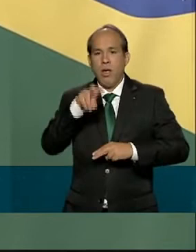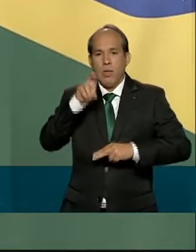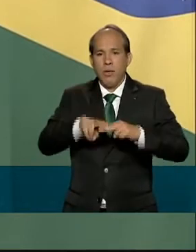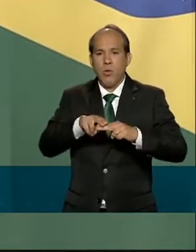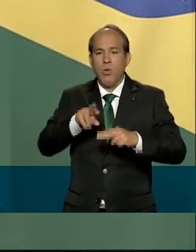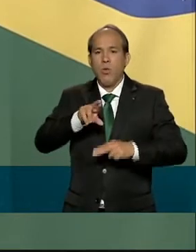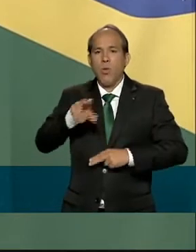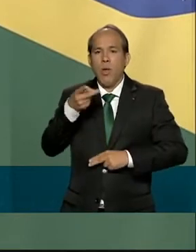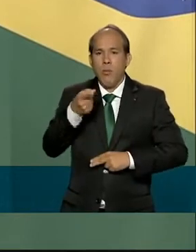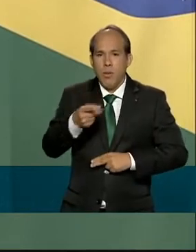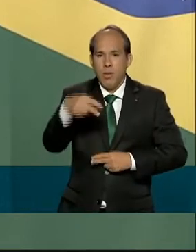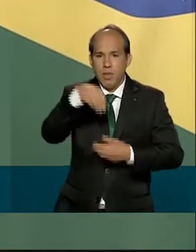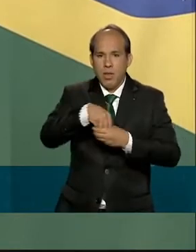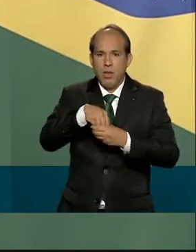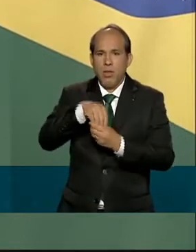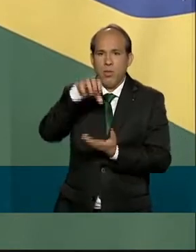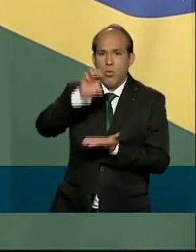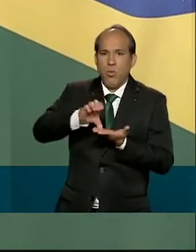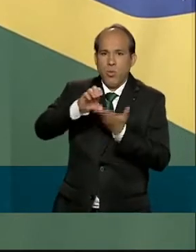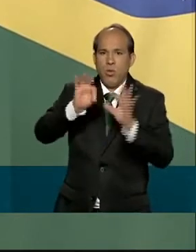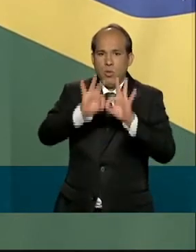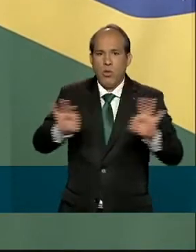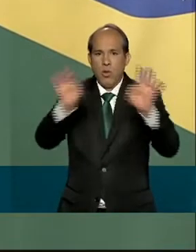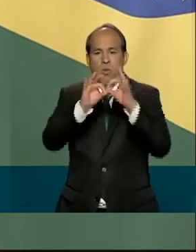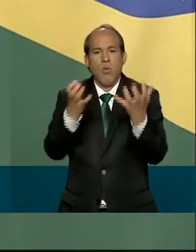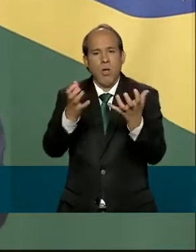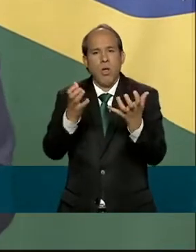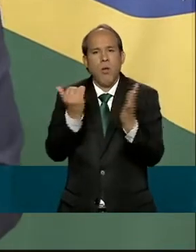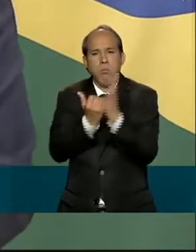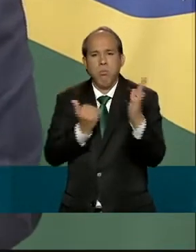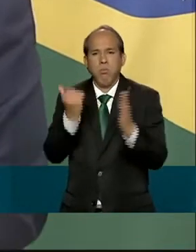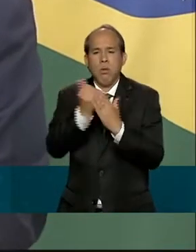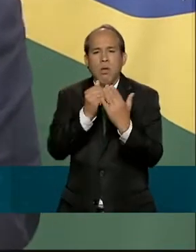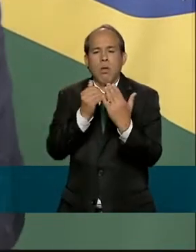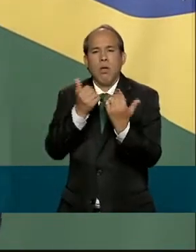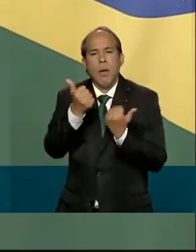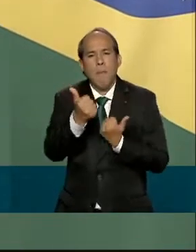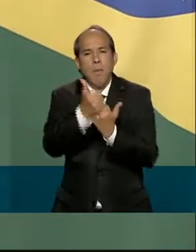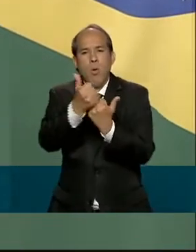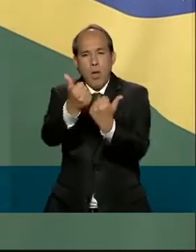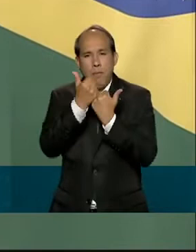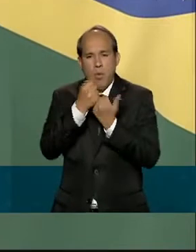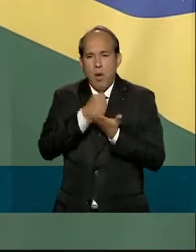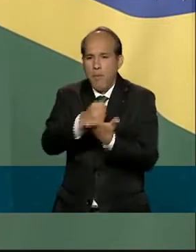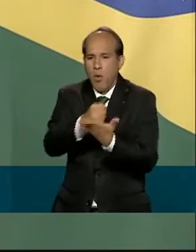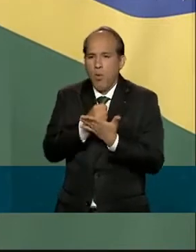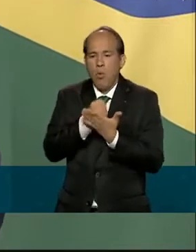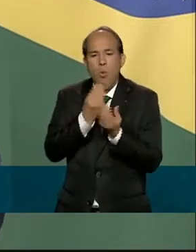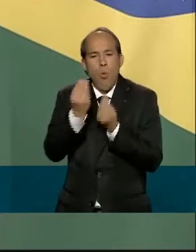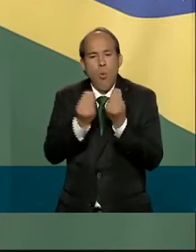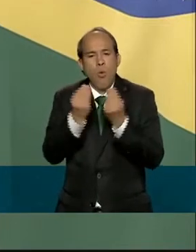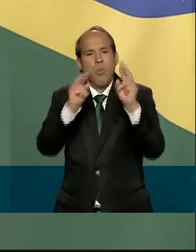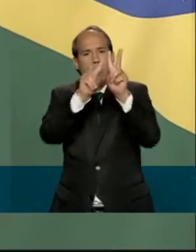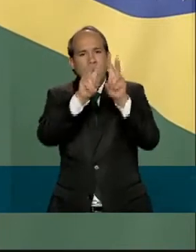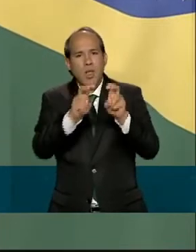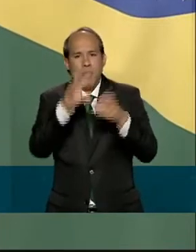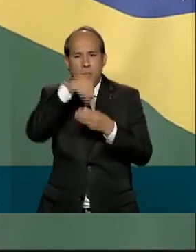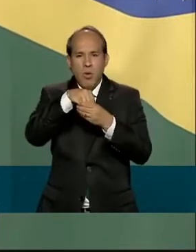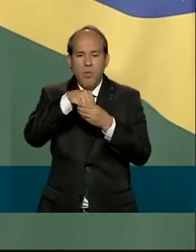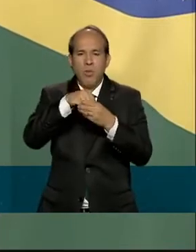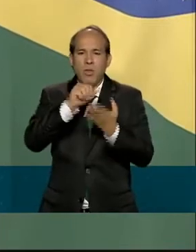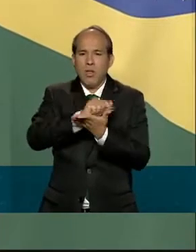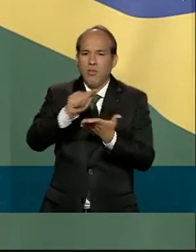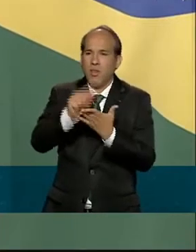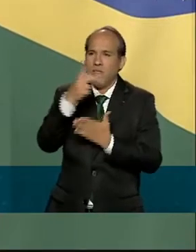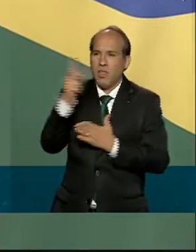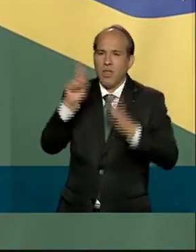da ONU, pretendemos intensificar a nossa cooperação sobre todos os assuntos da agenda da ONU.